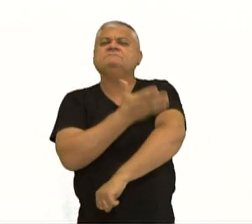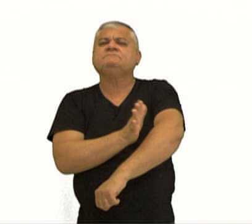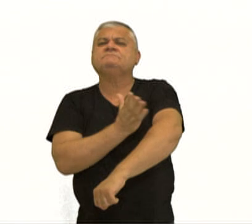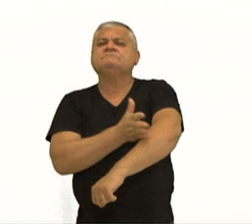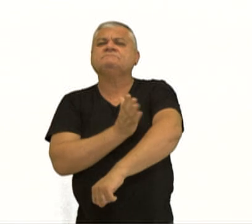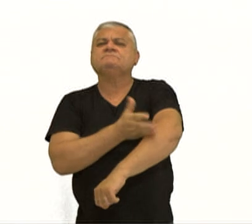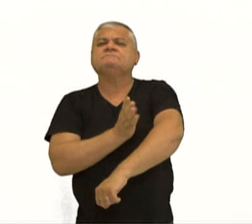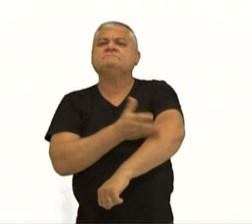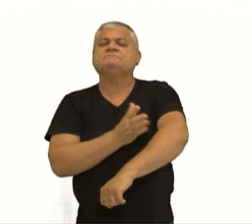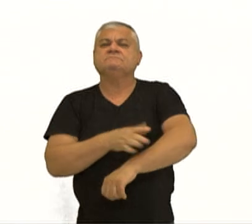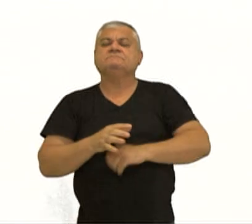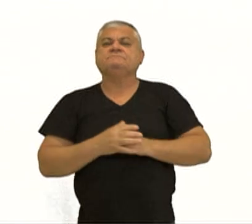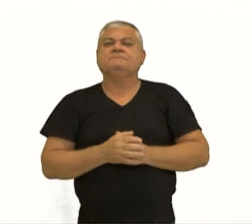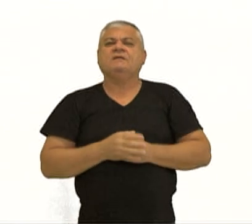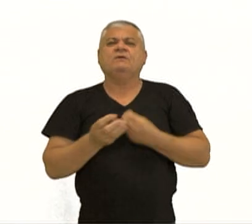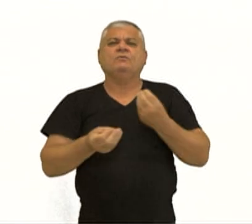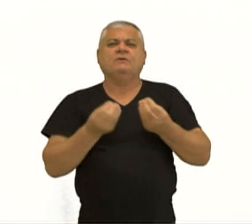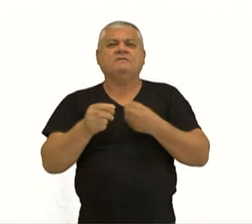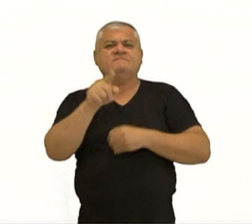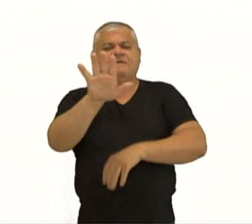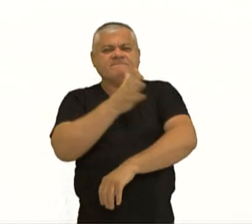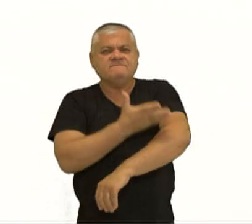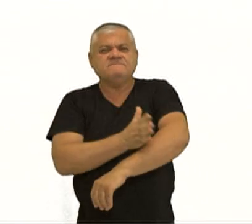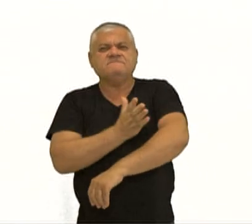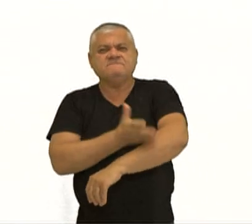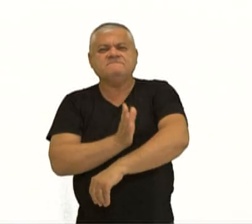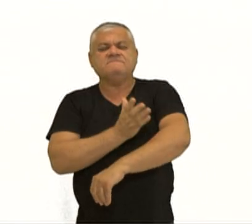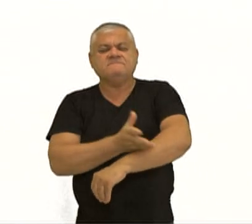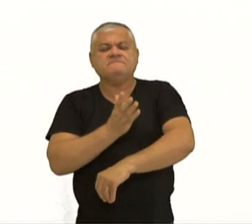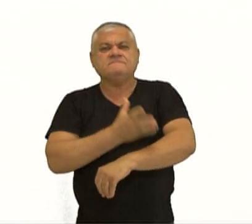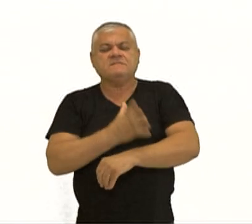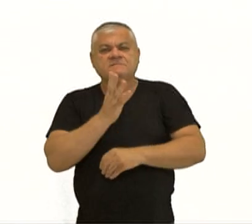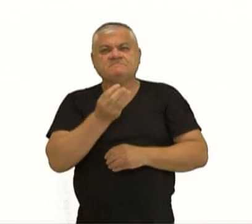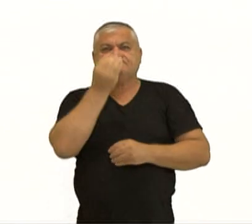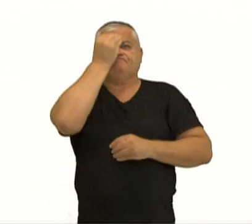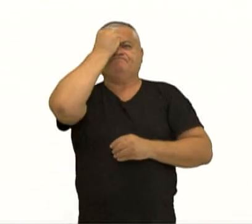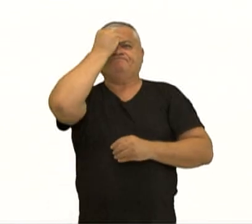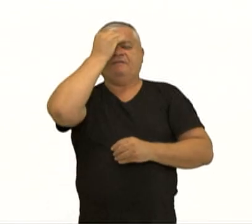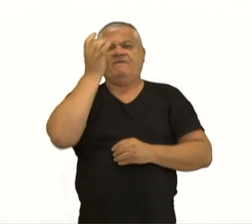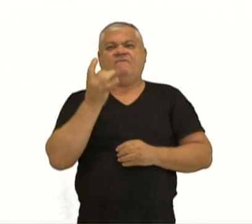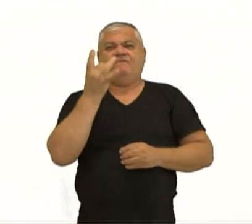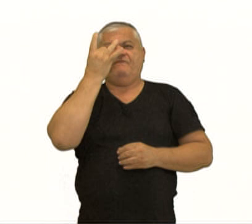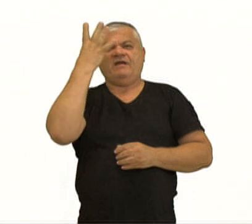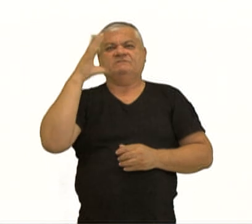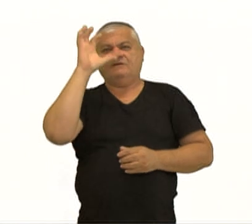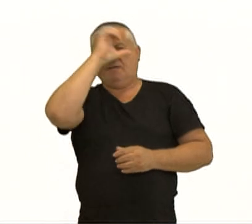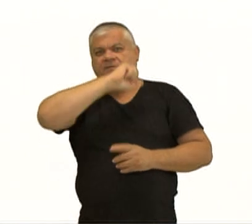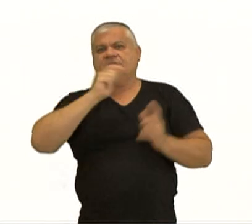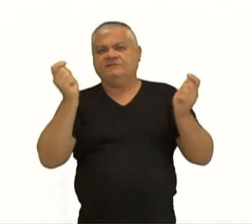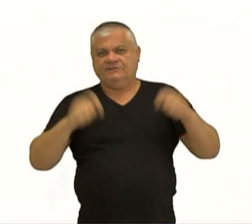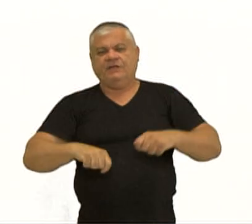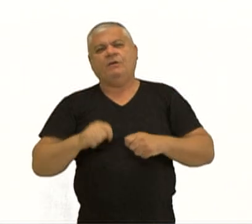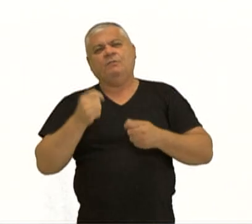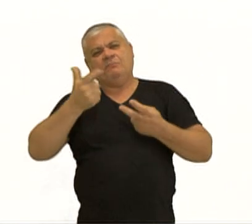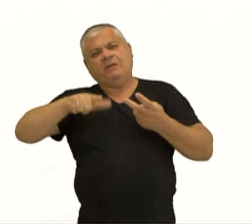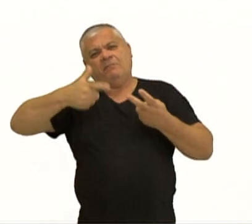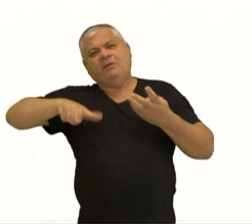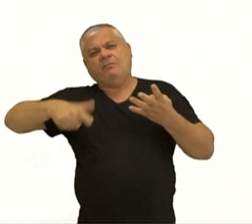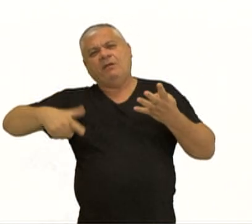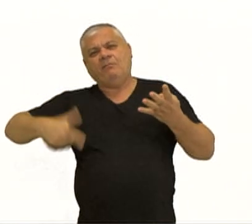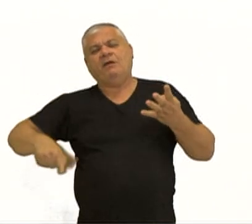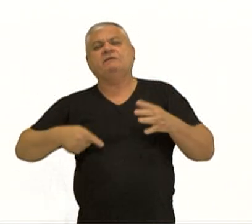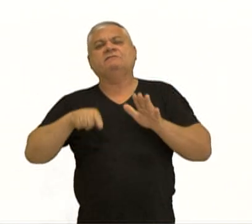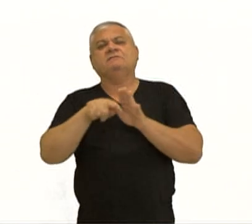Vamos praticar isso daqui. Quanto mais exercício a gente faz, mais fácil vai ficar os próximos exercícios, ou